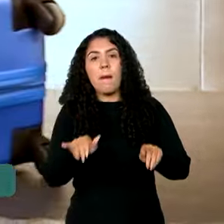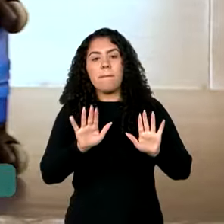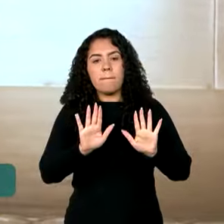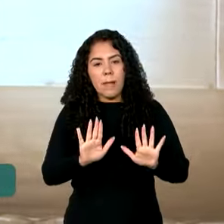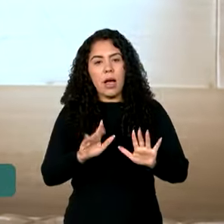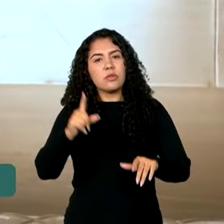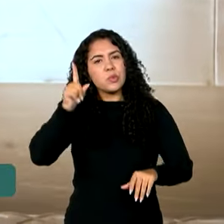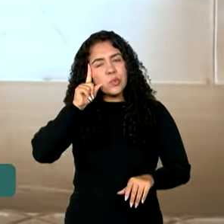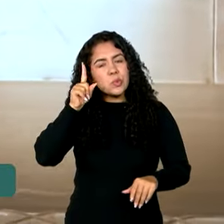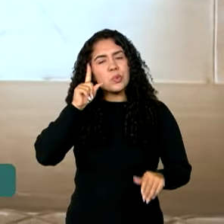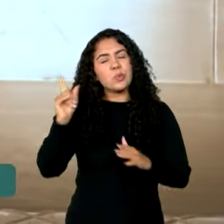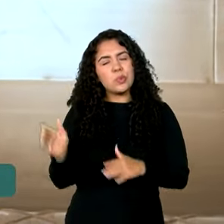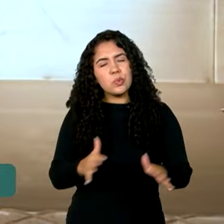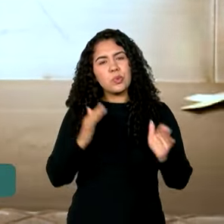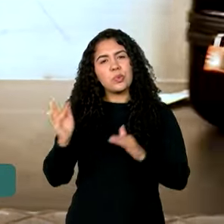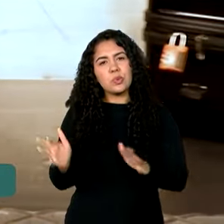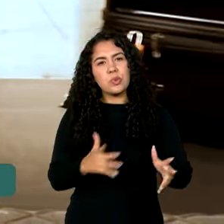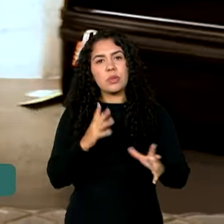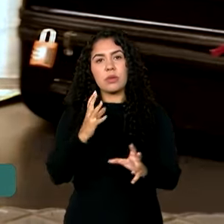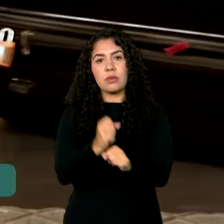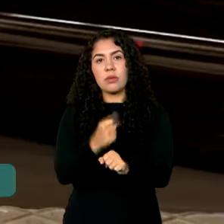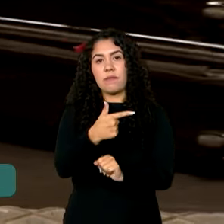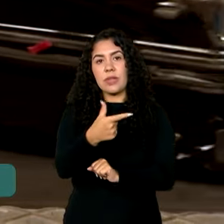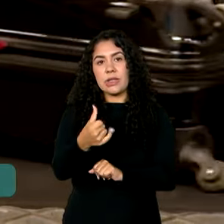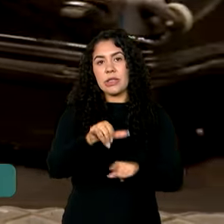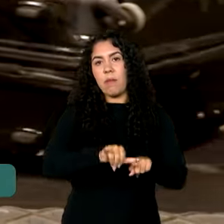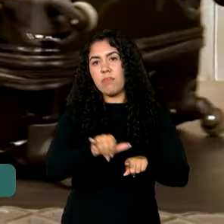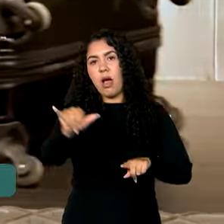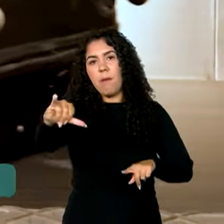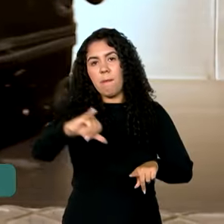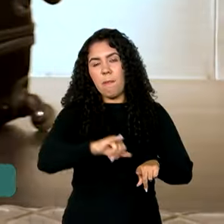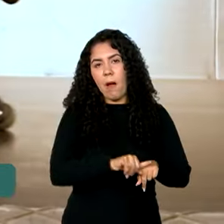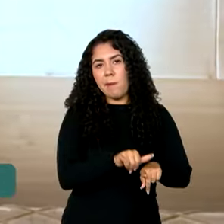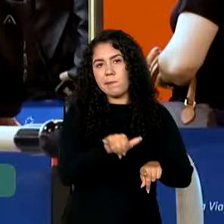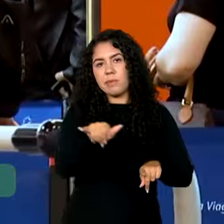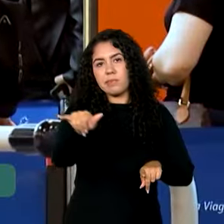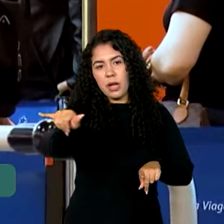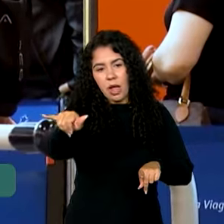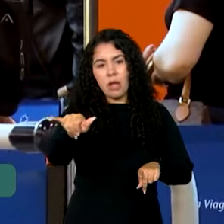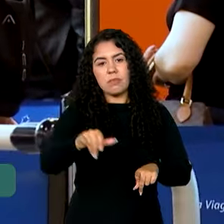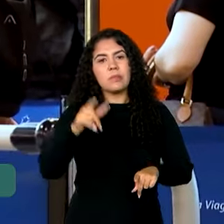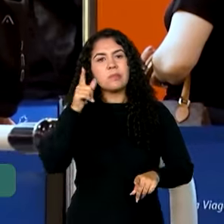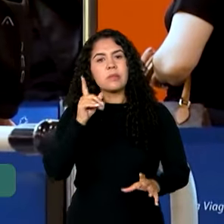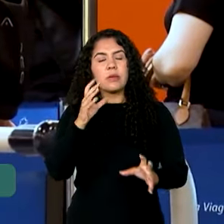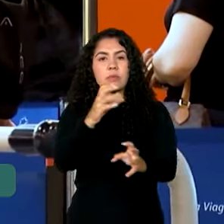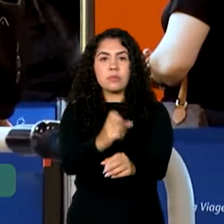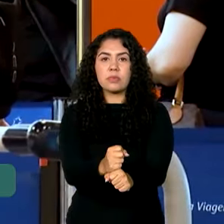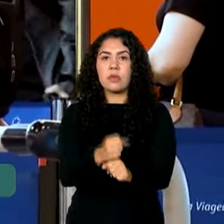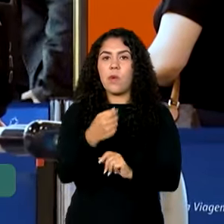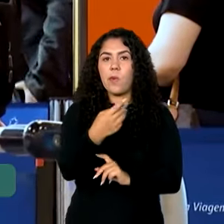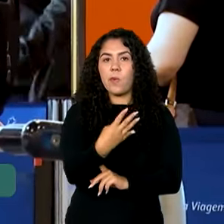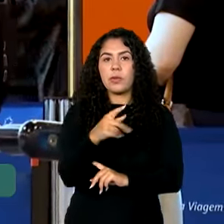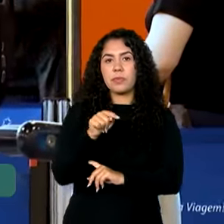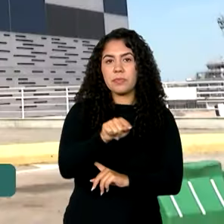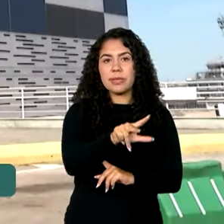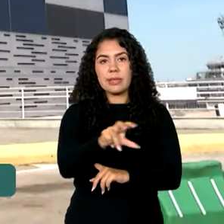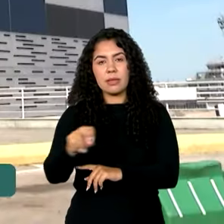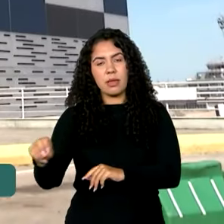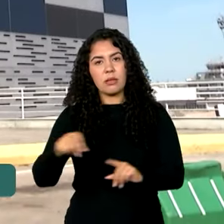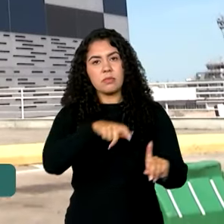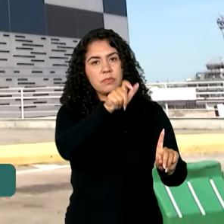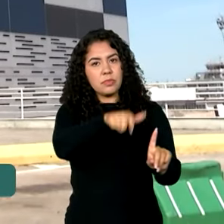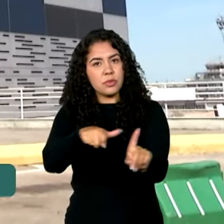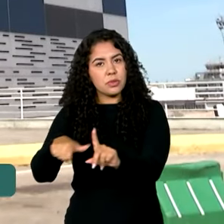realizado diariamente 26 voos, entre partidas e chegadas, atendendo cerca de 4.500 passageiros.